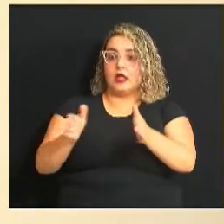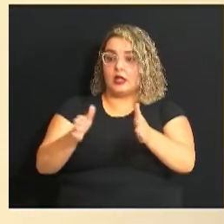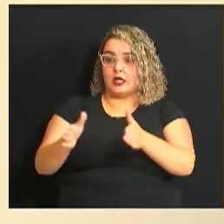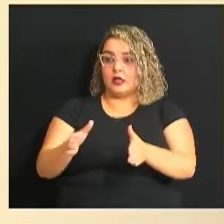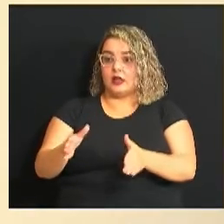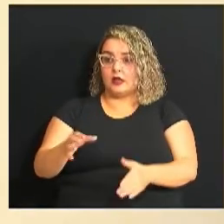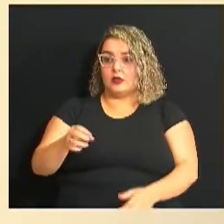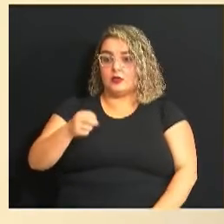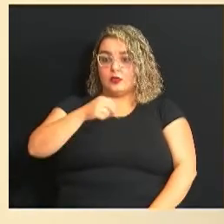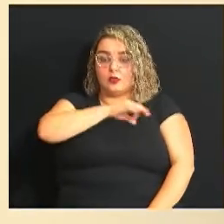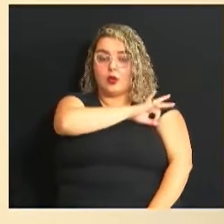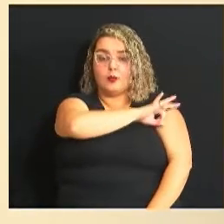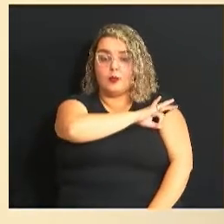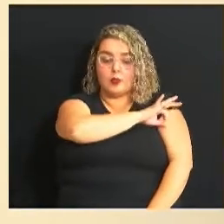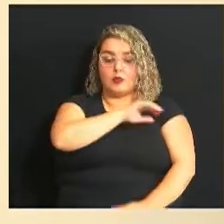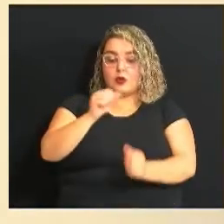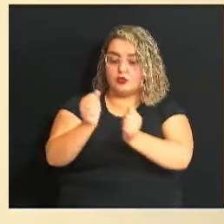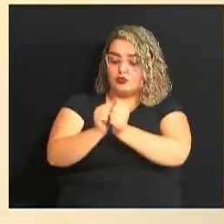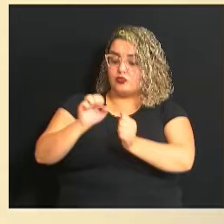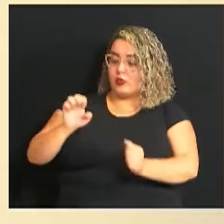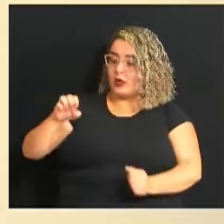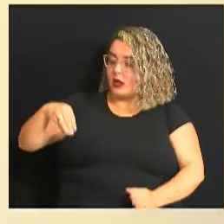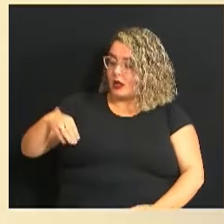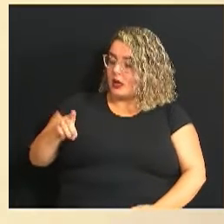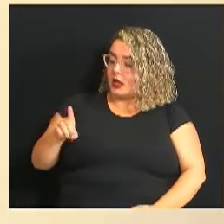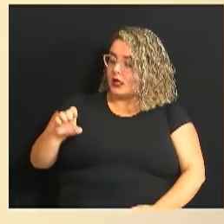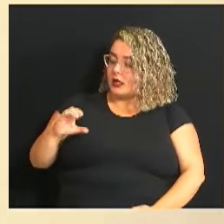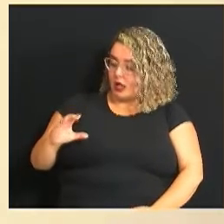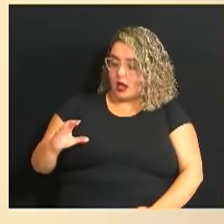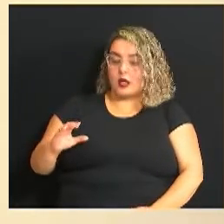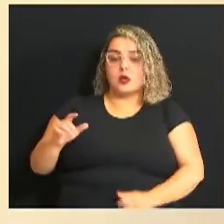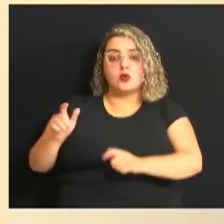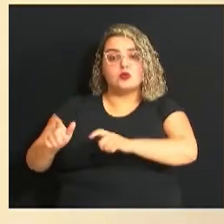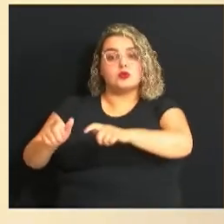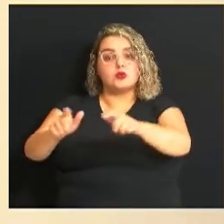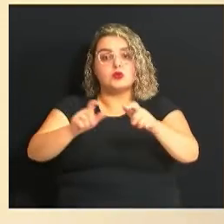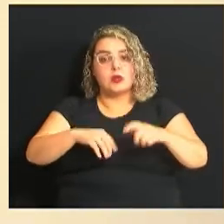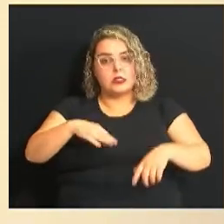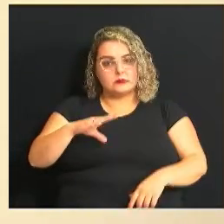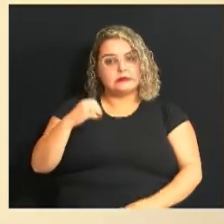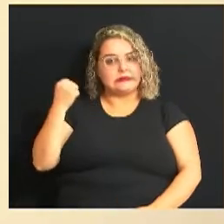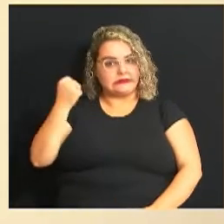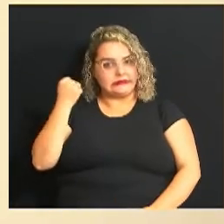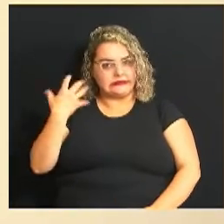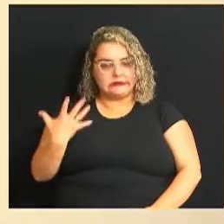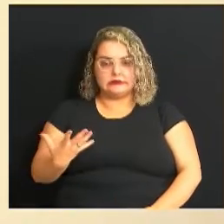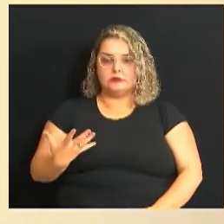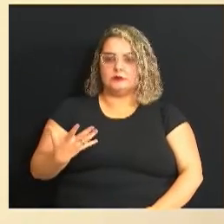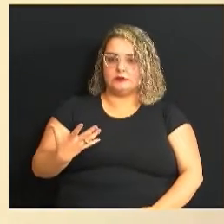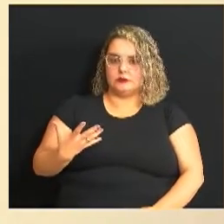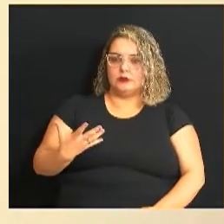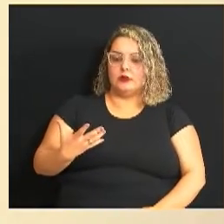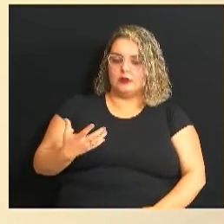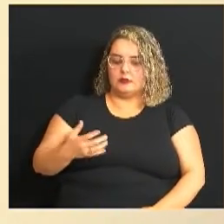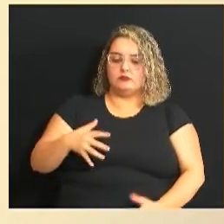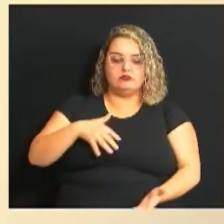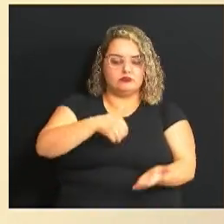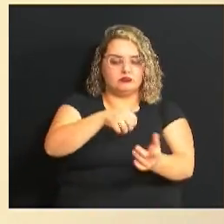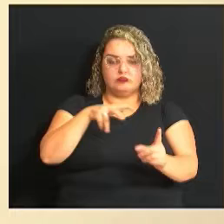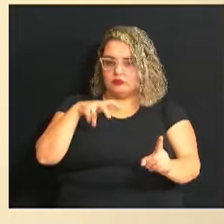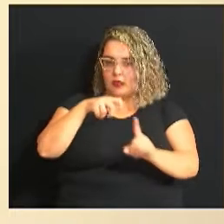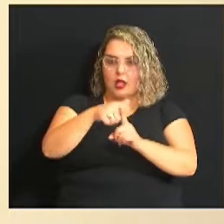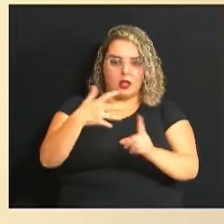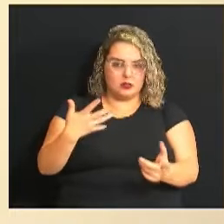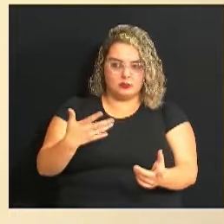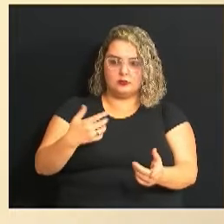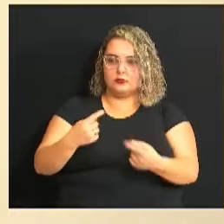Prefeitura lançou, junto com a INDEC, os pontos críticos de maior incidência de acidentes na